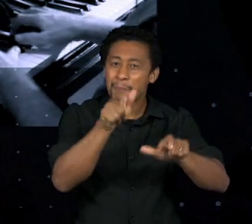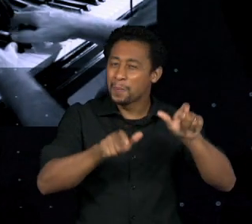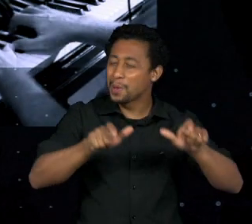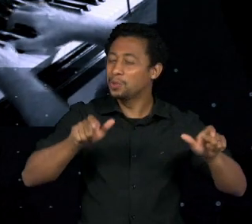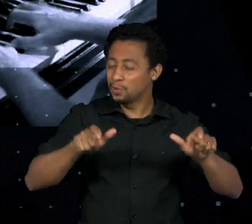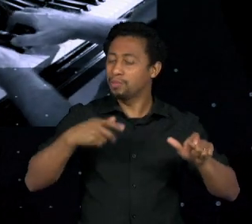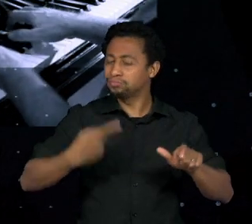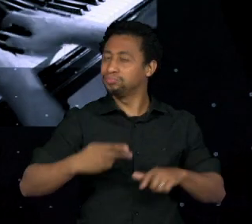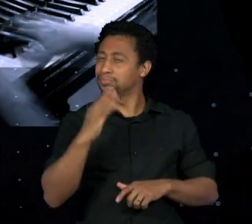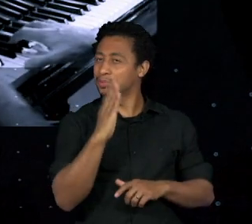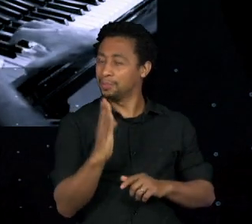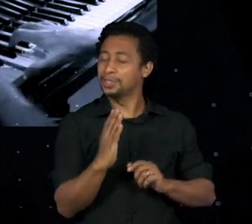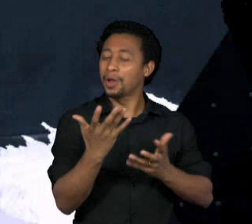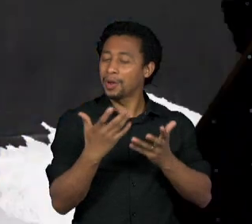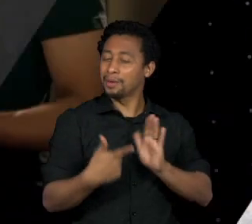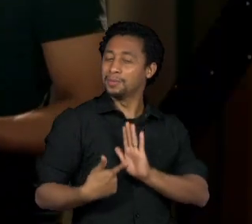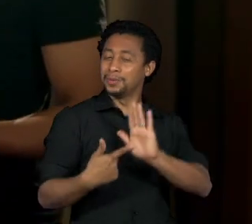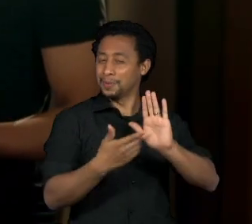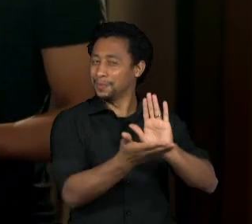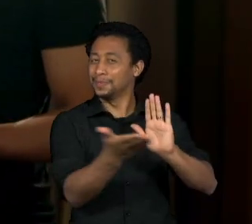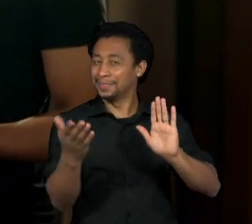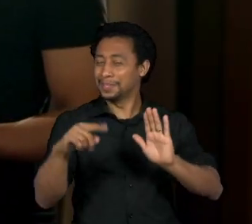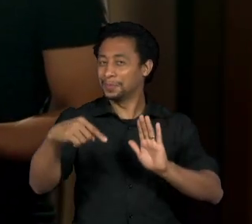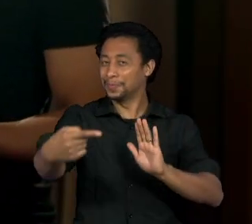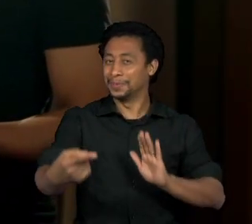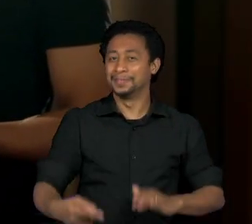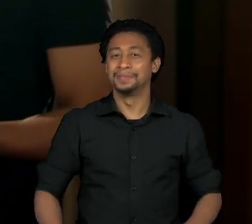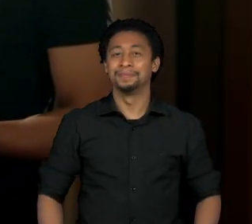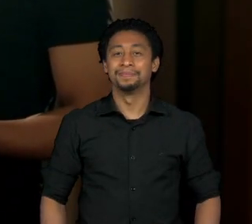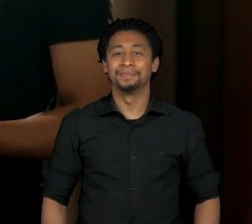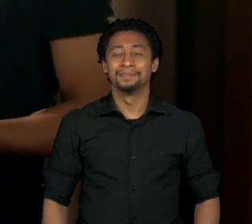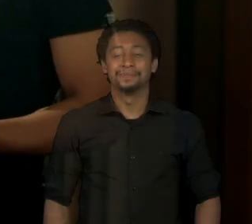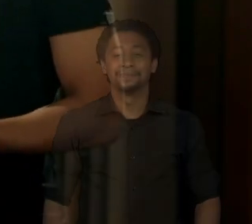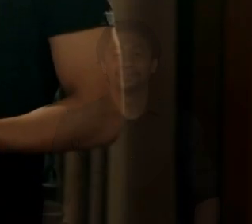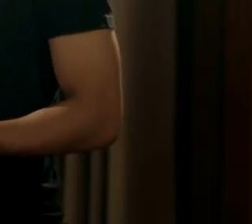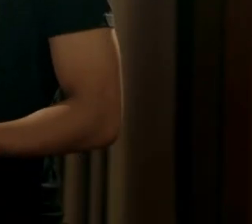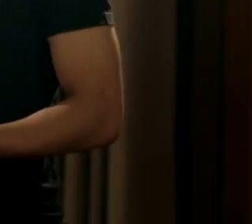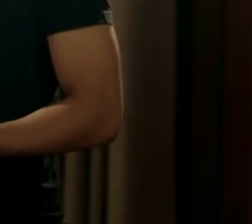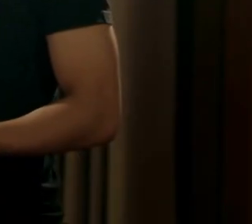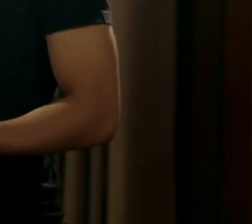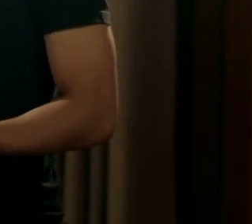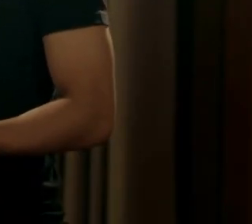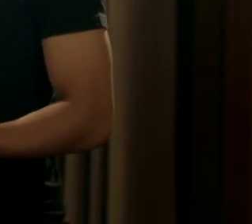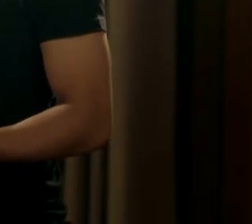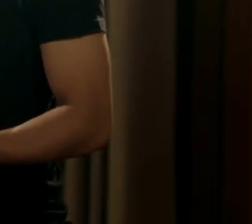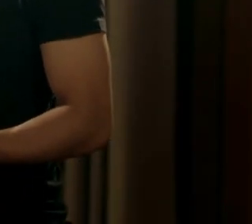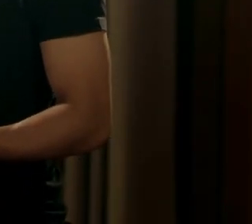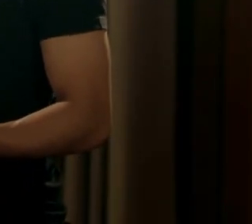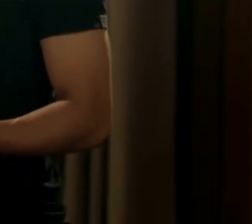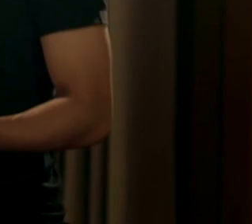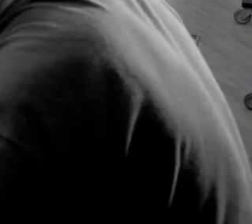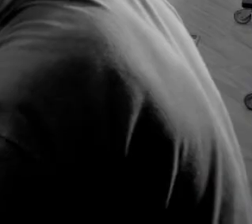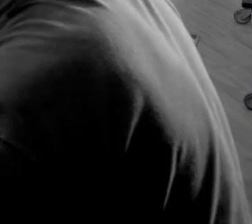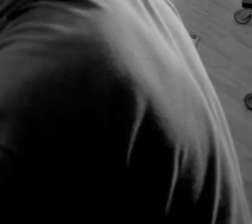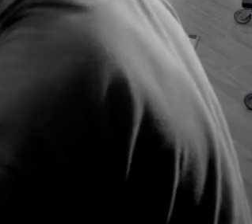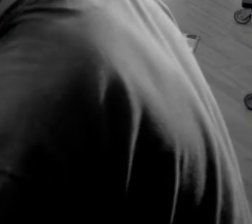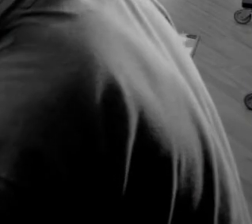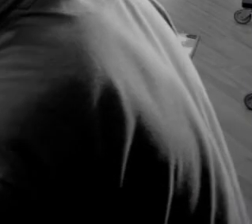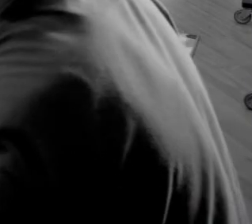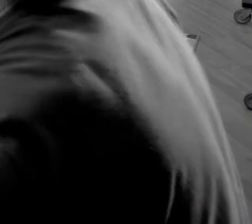vou lançar algum projeto também. Estrelinha dormiu,